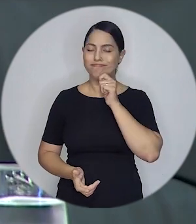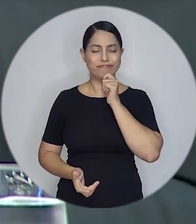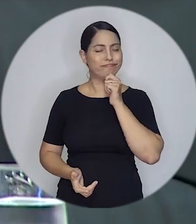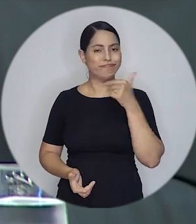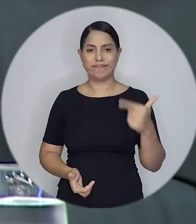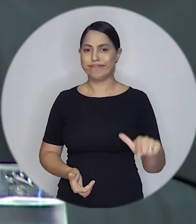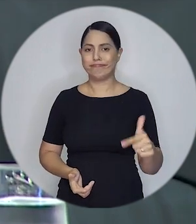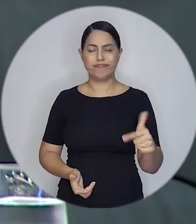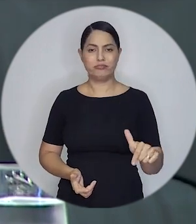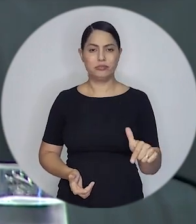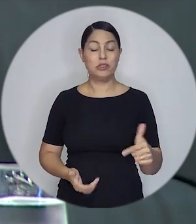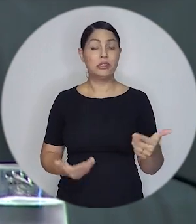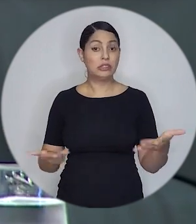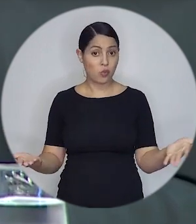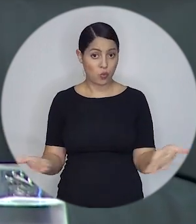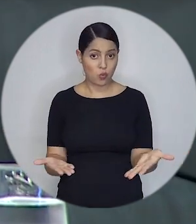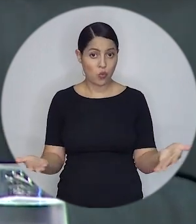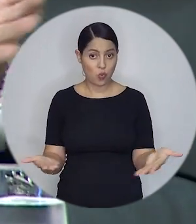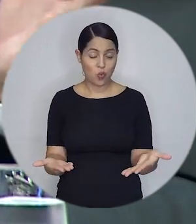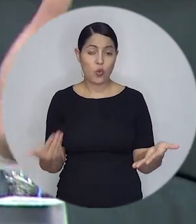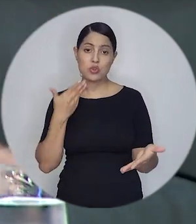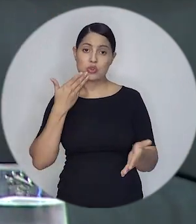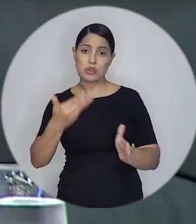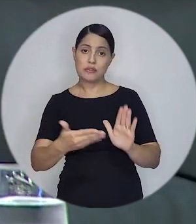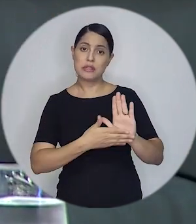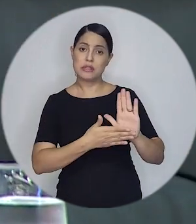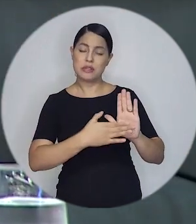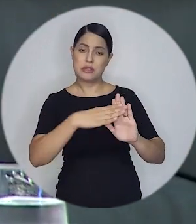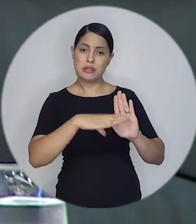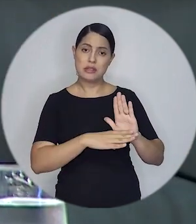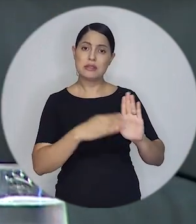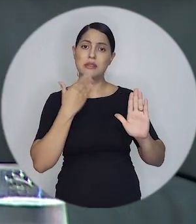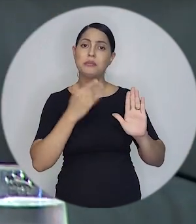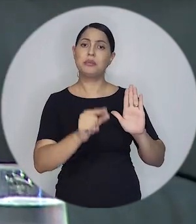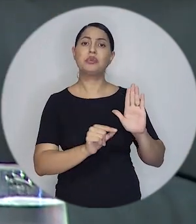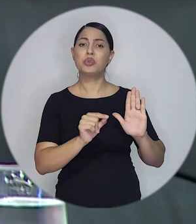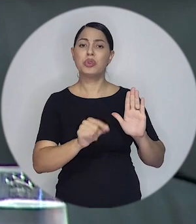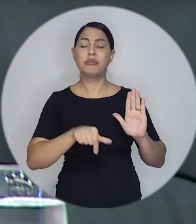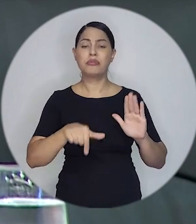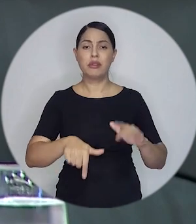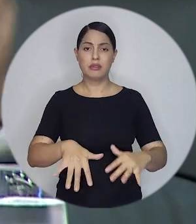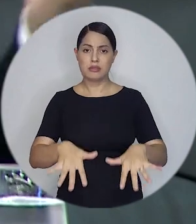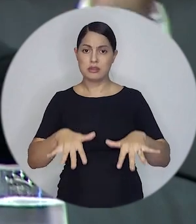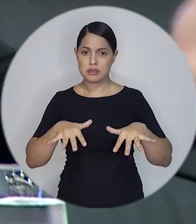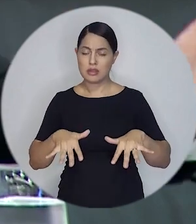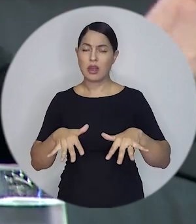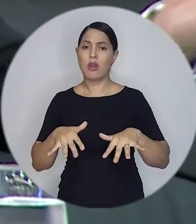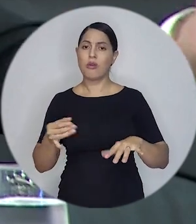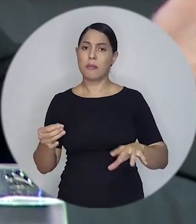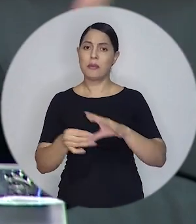em outros ainda não. E a proposição que eu sugeriria, encaminharia a esse conselho, é que